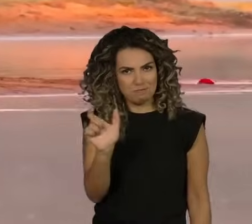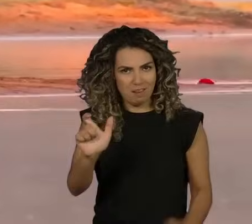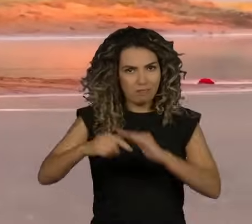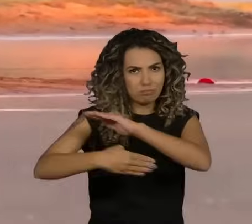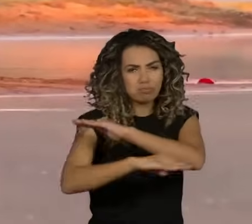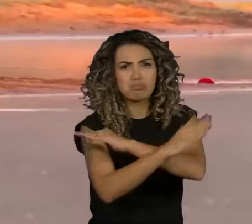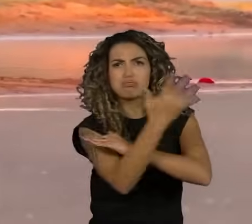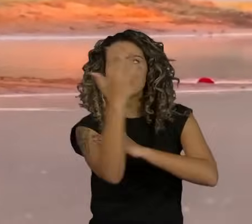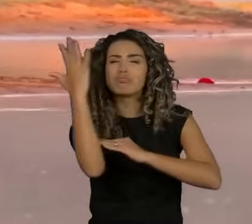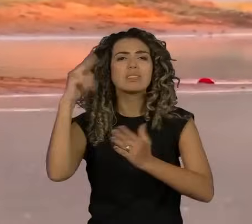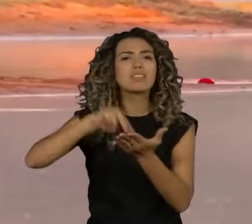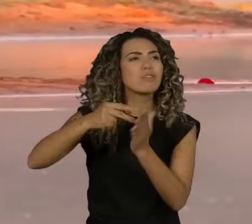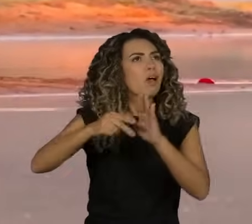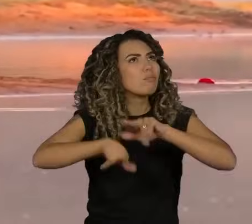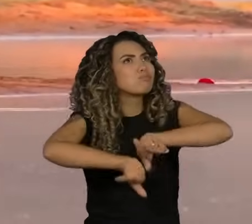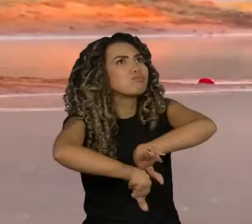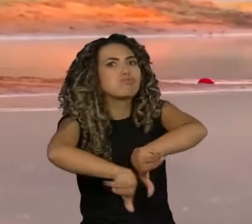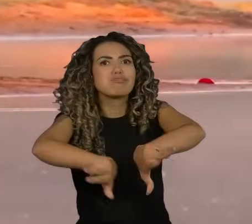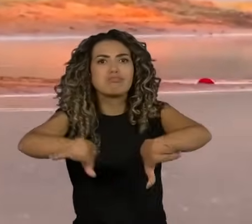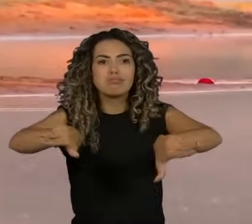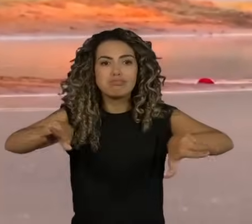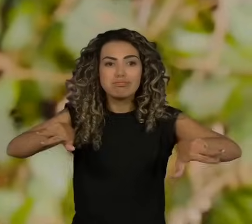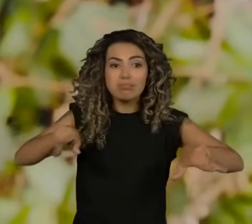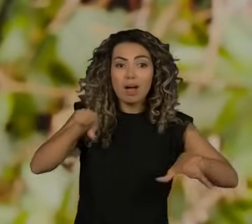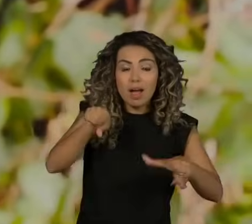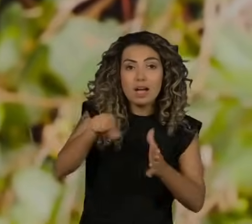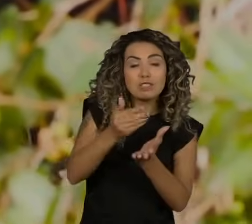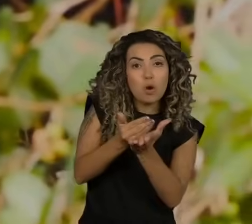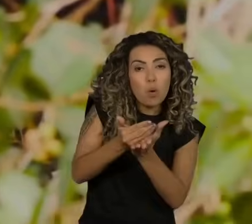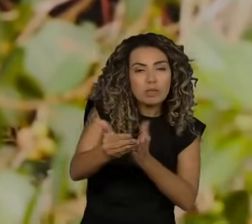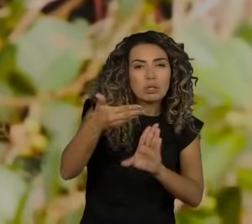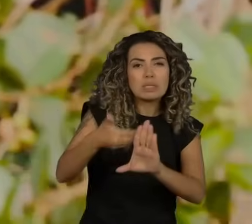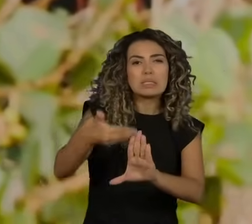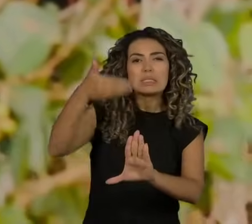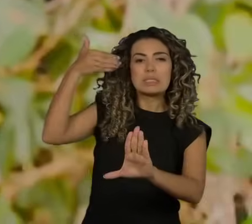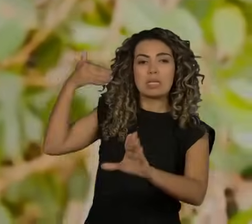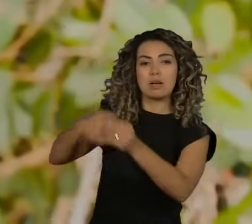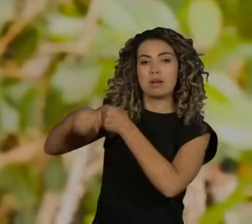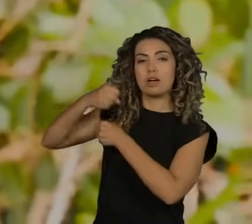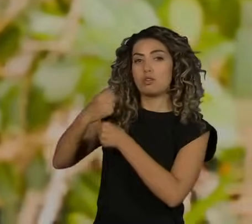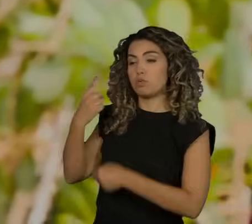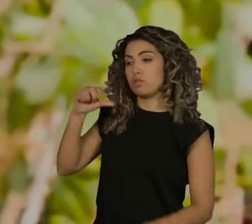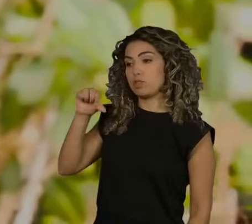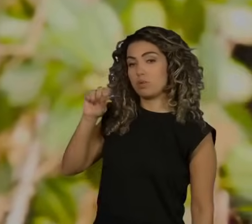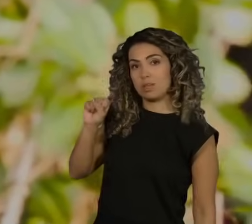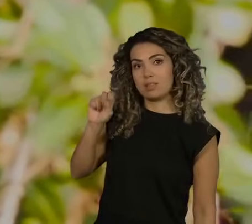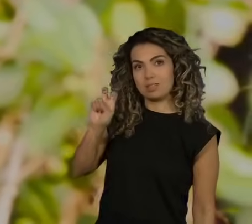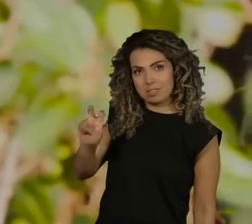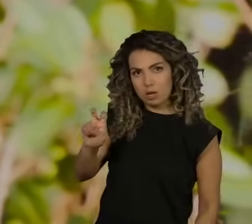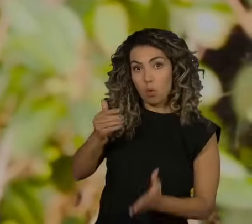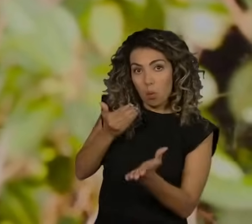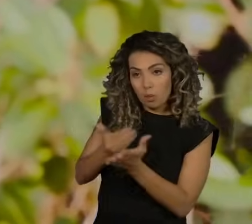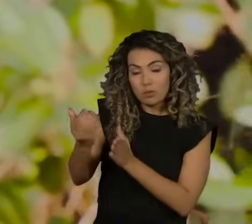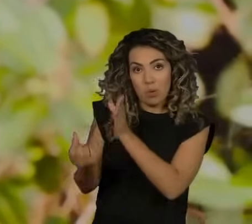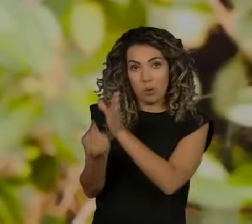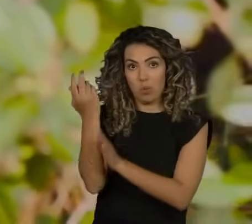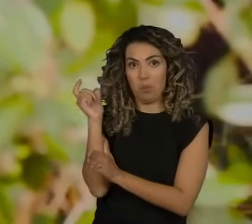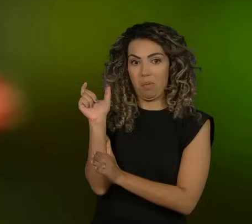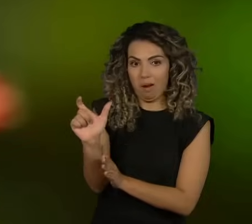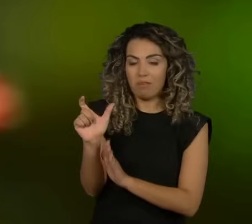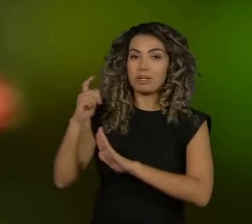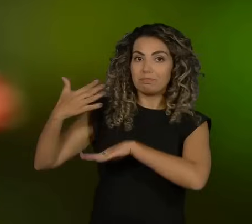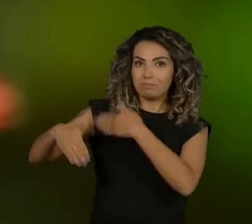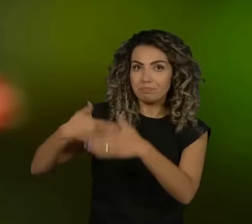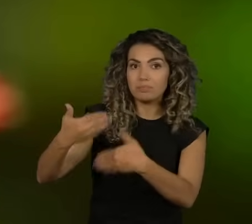em 1985 em um seminário e depois em 1986 com o lançamento do